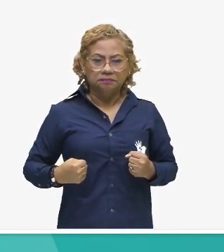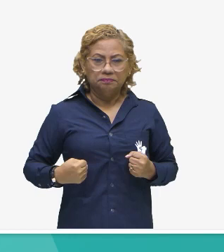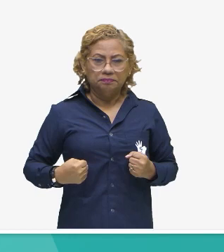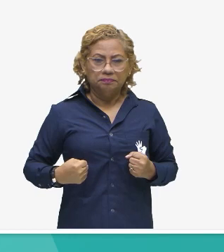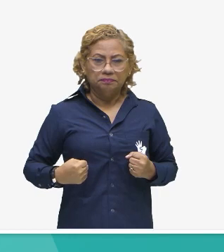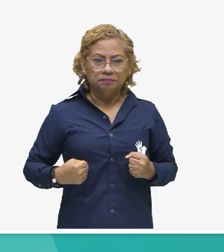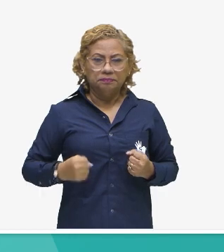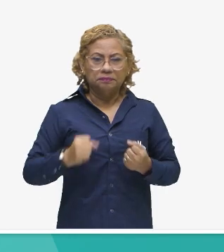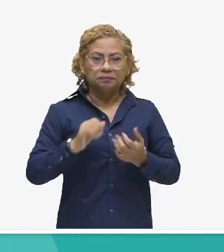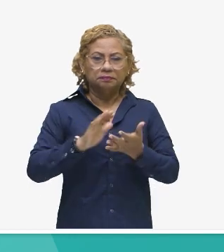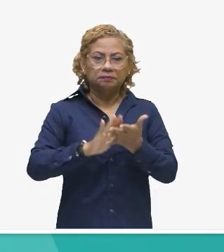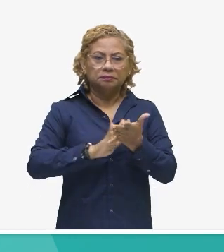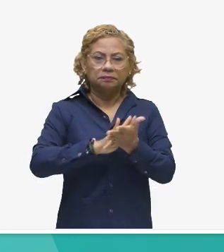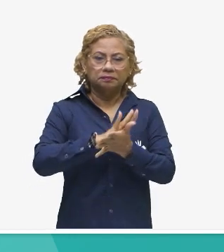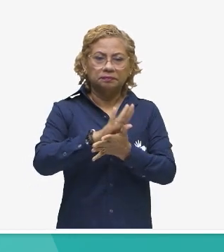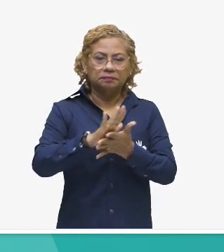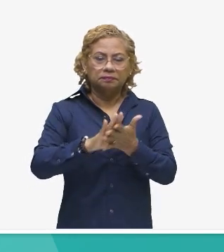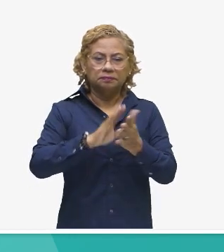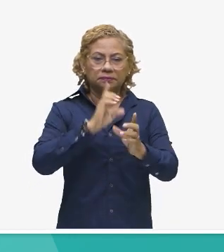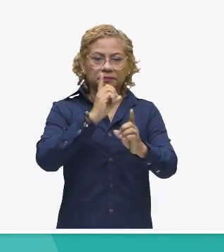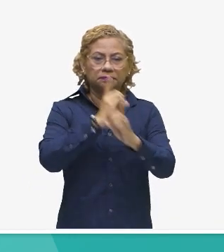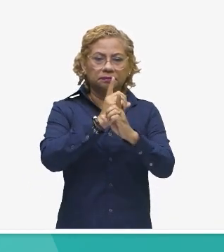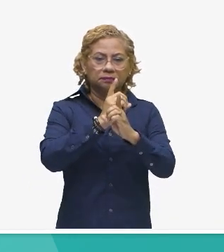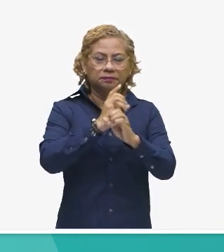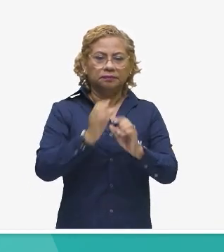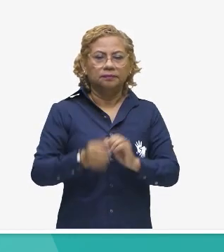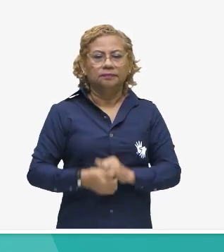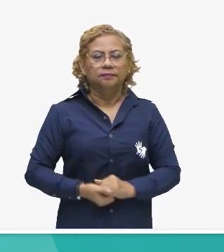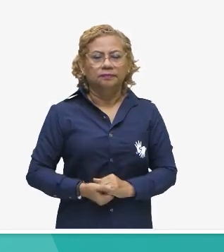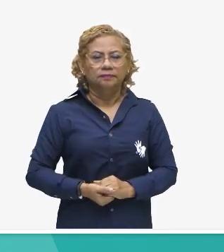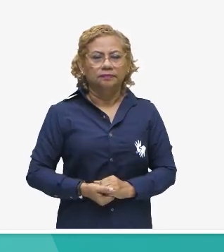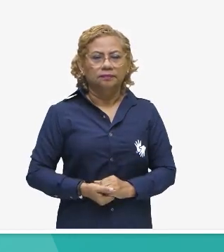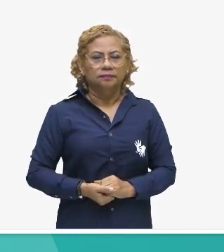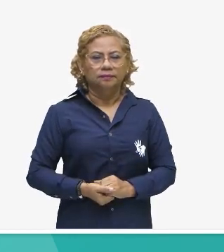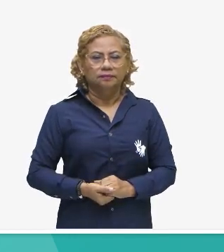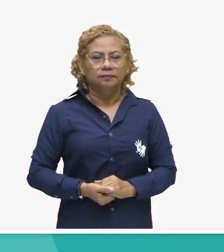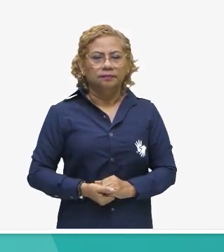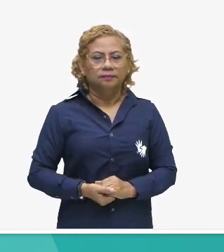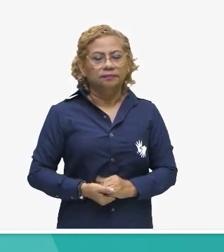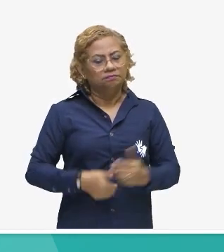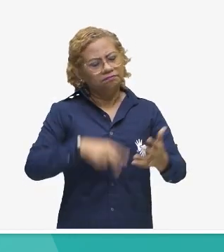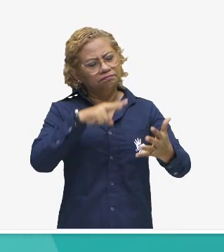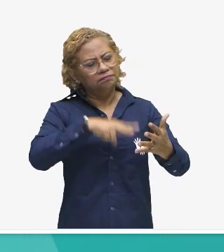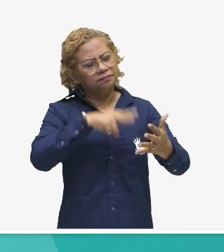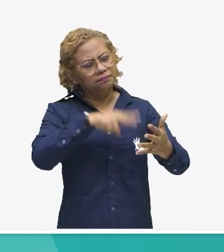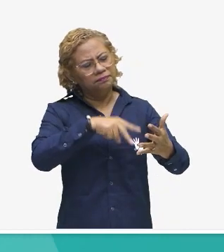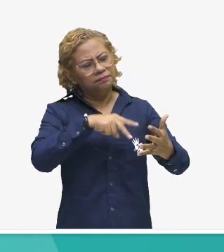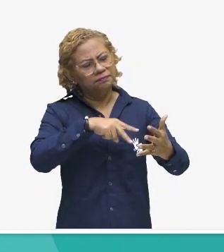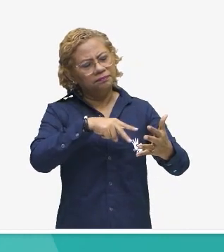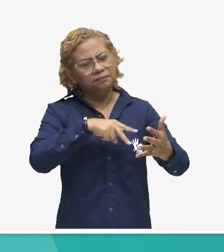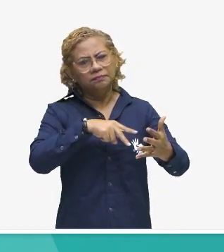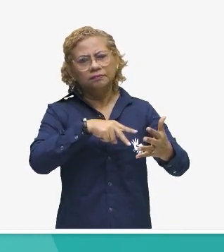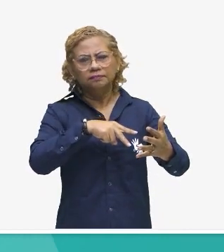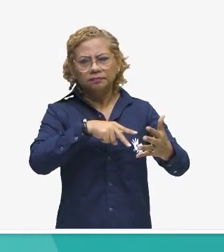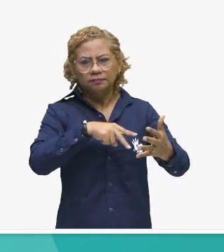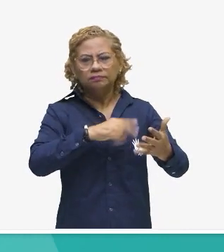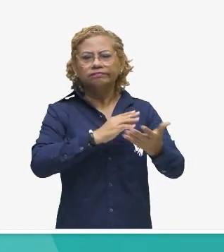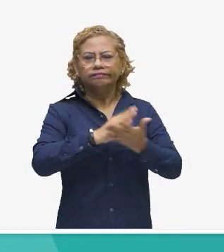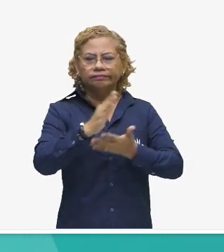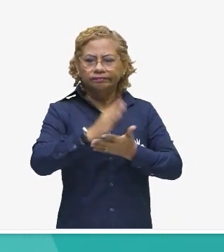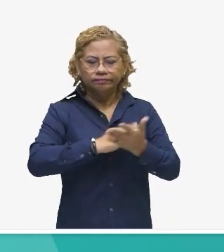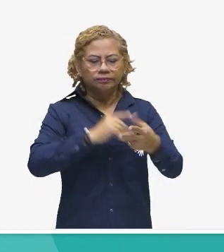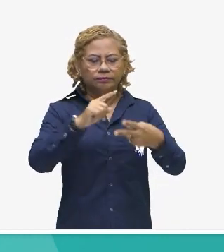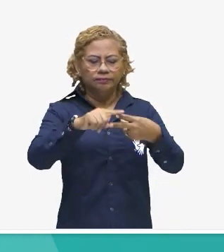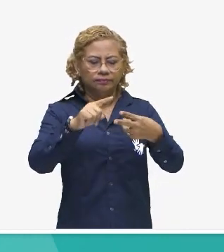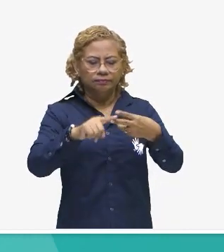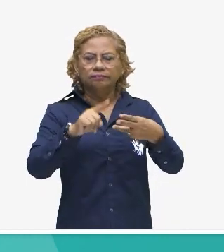verbos aqui que dão essa ideia de passado, né? Matou,